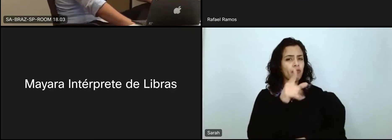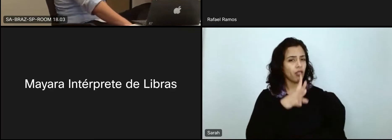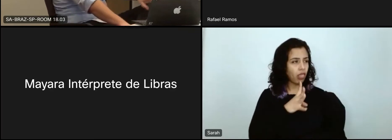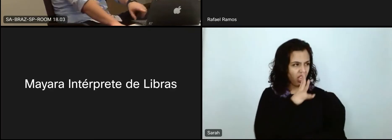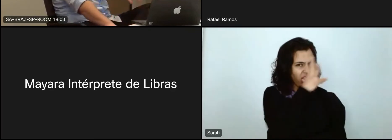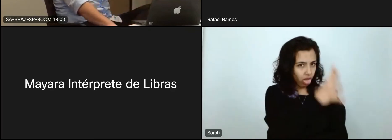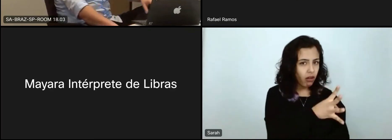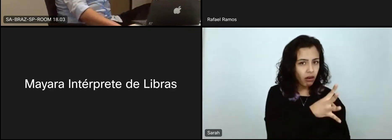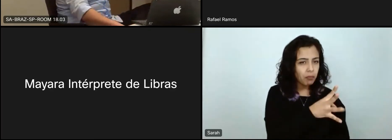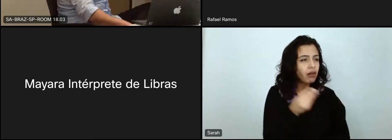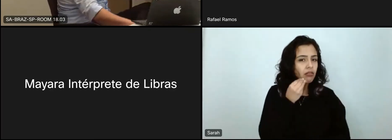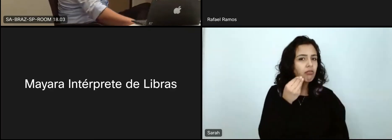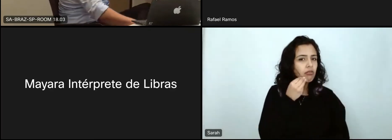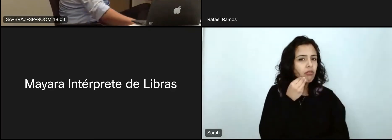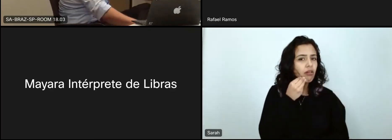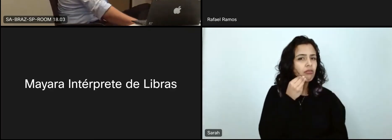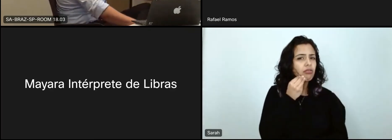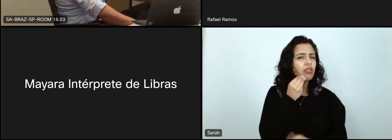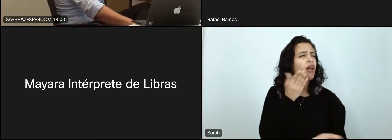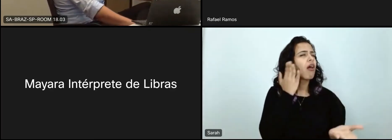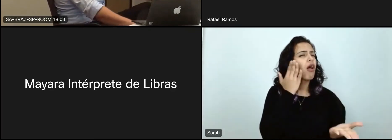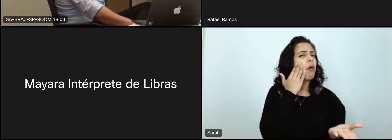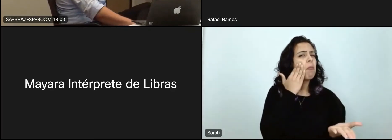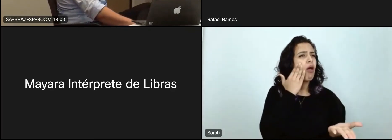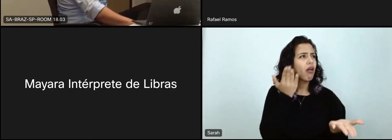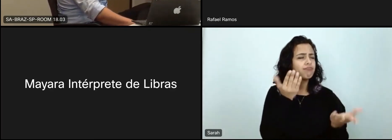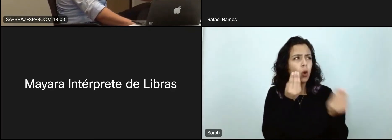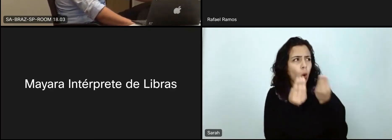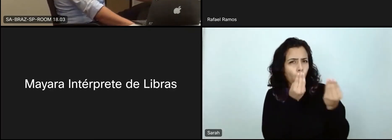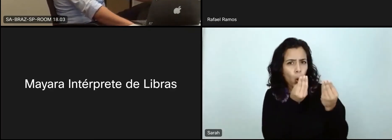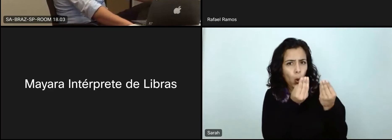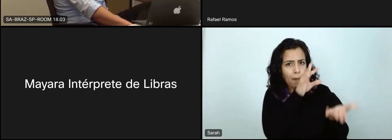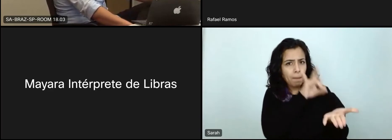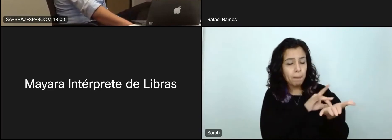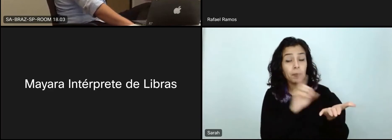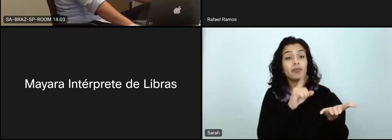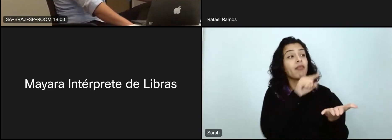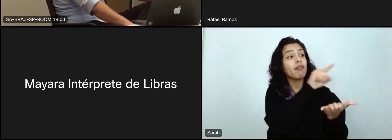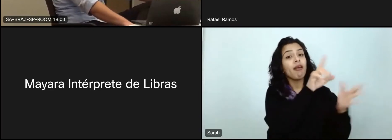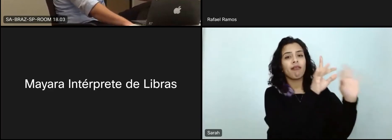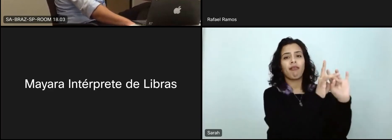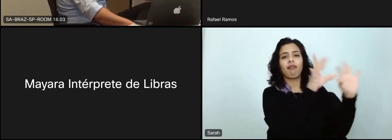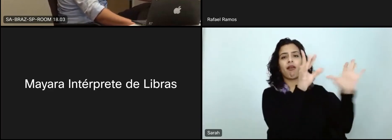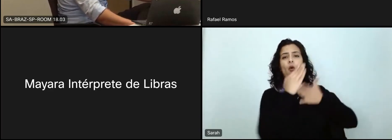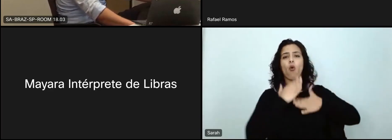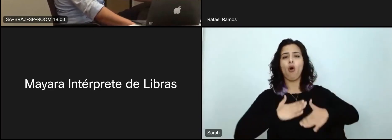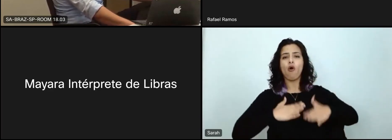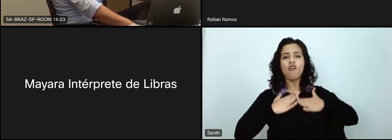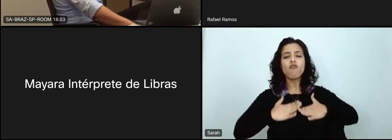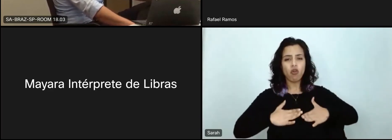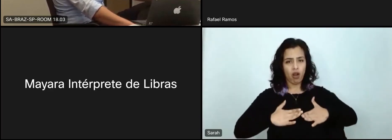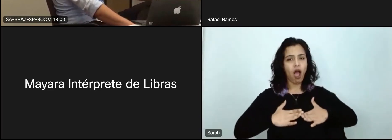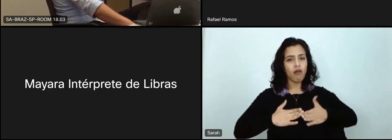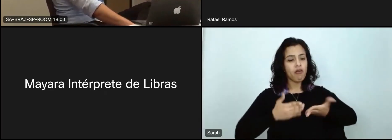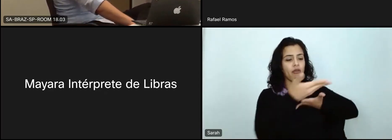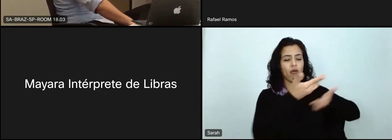dele, mas é você fazer com que o outro se sinta confortável enxergando a própria janela. Enxergando a janela dele, ele está confortável de estar